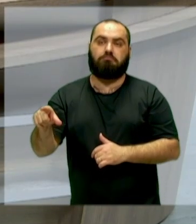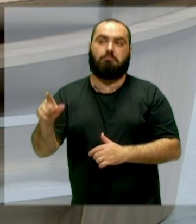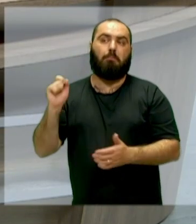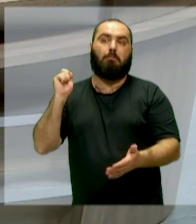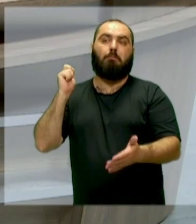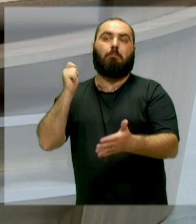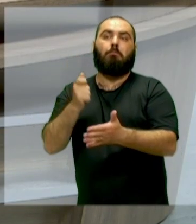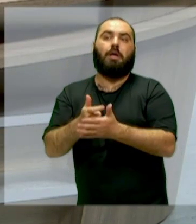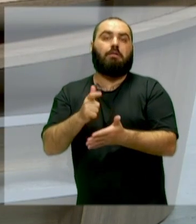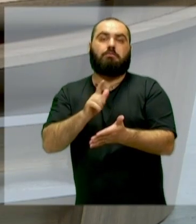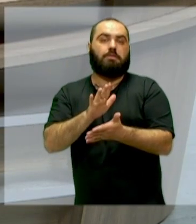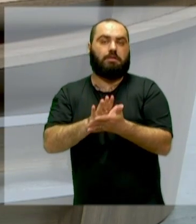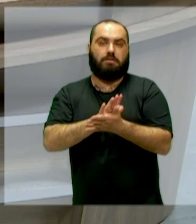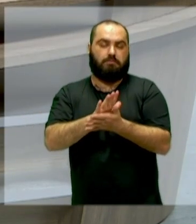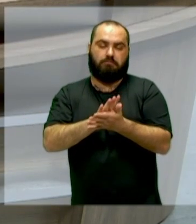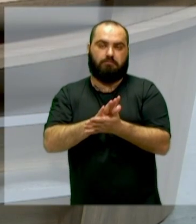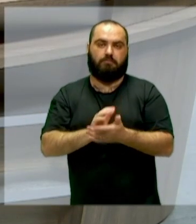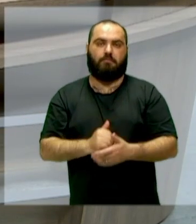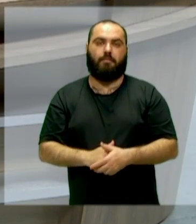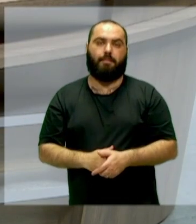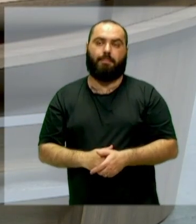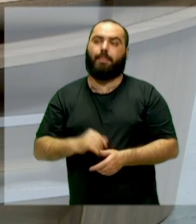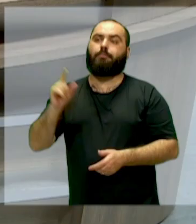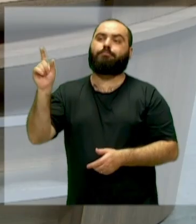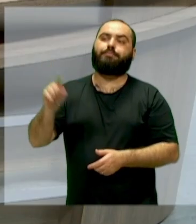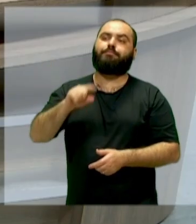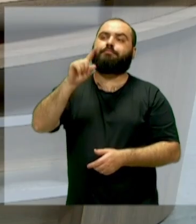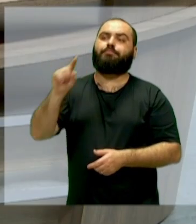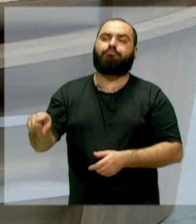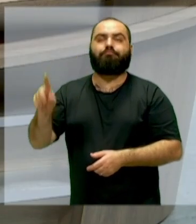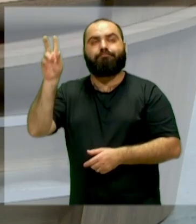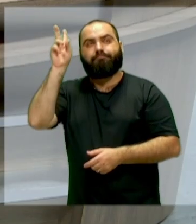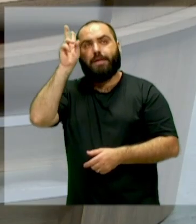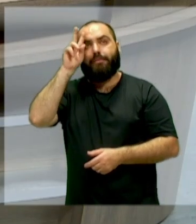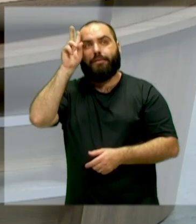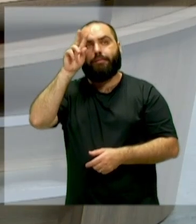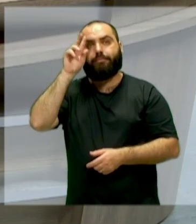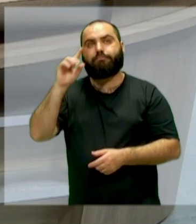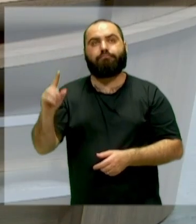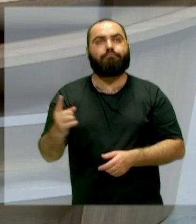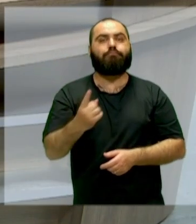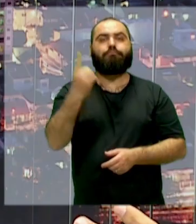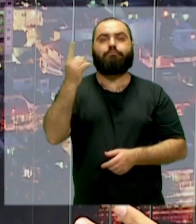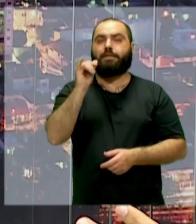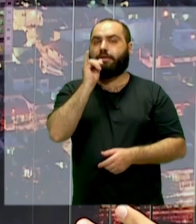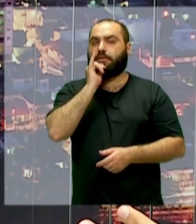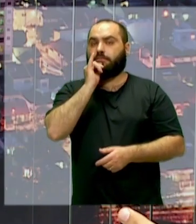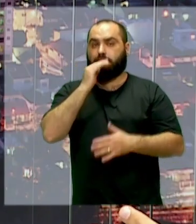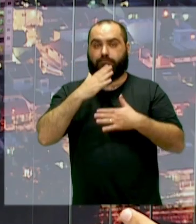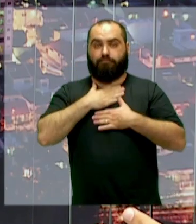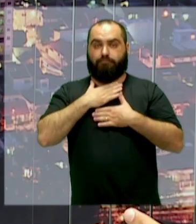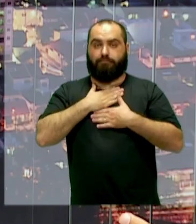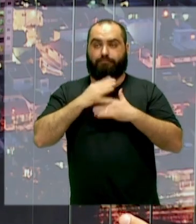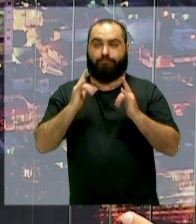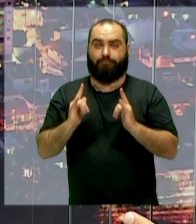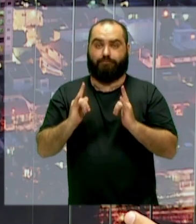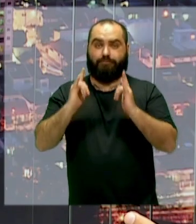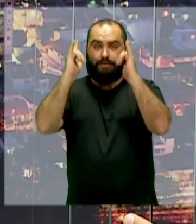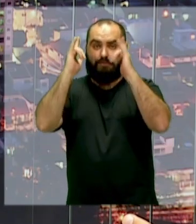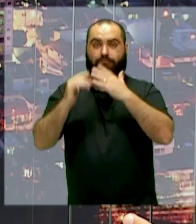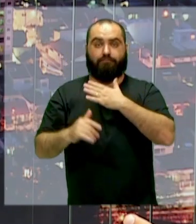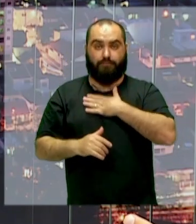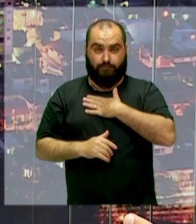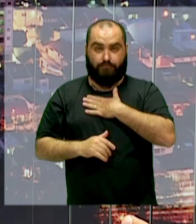isenção né Caiu isso por terra eu me lembro de um exemplo infelizmente no meu próprio prédio no prédio que eu morava na